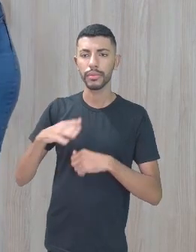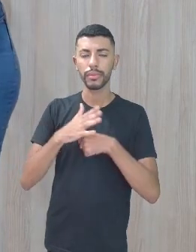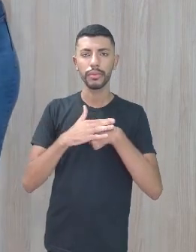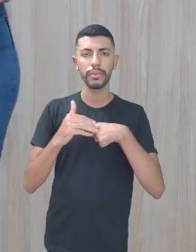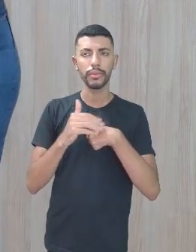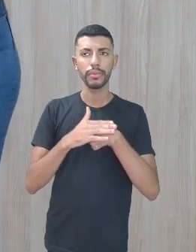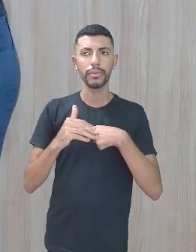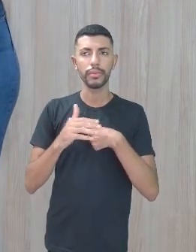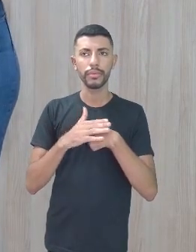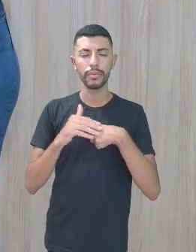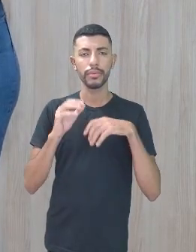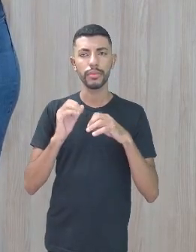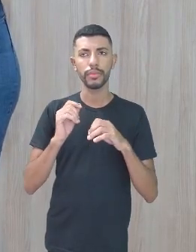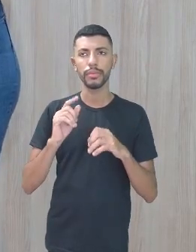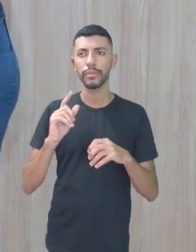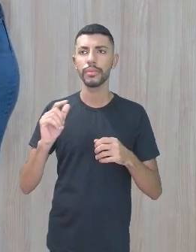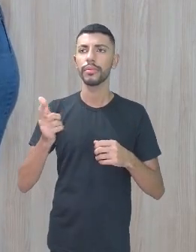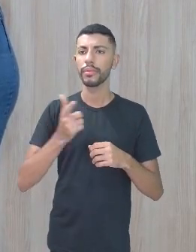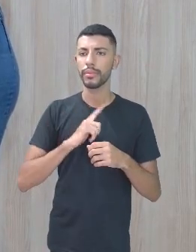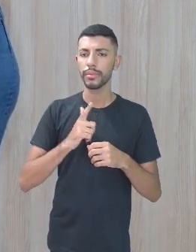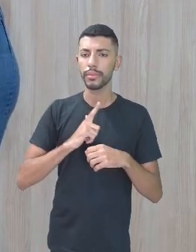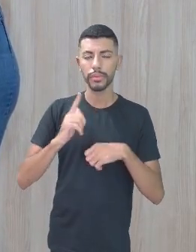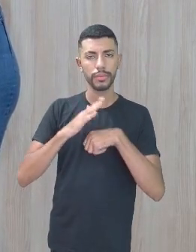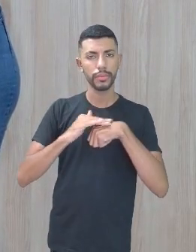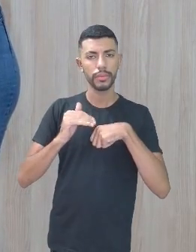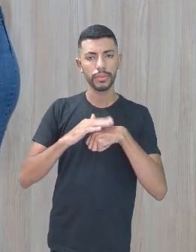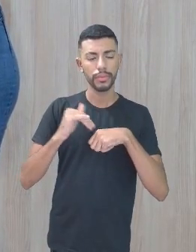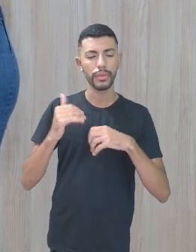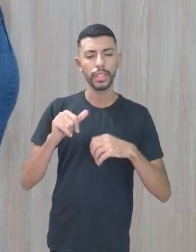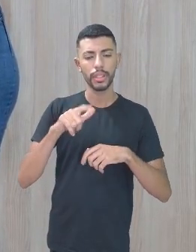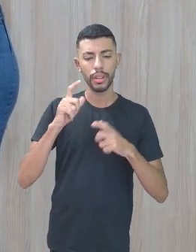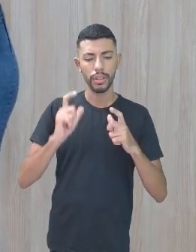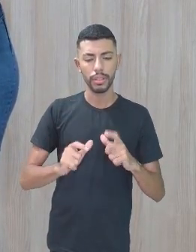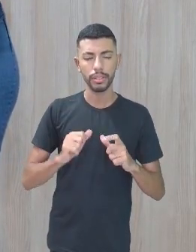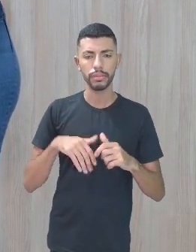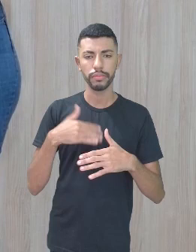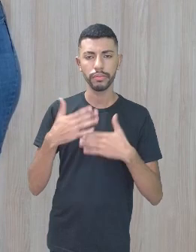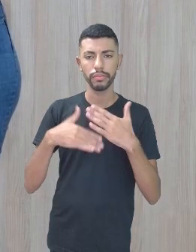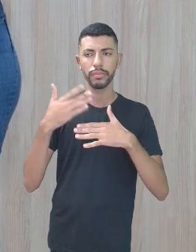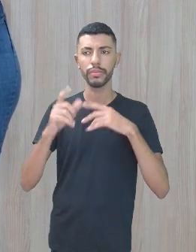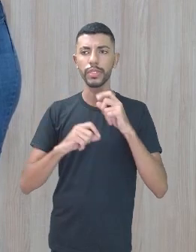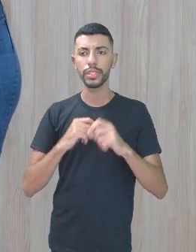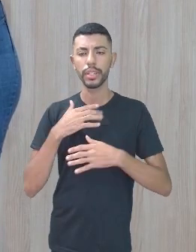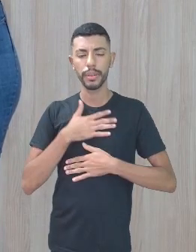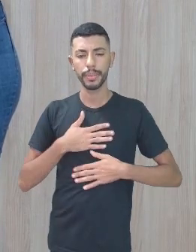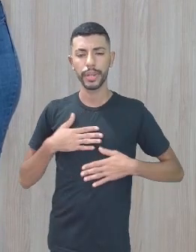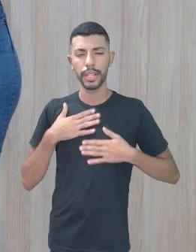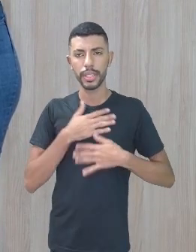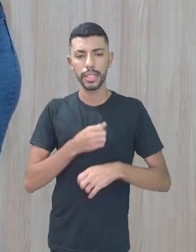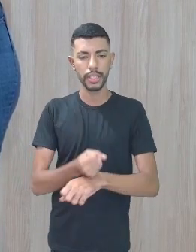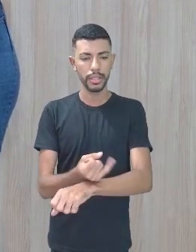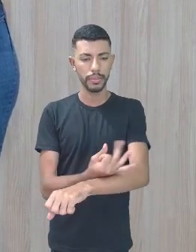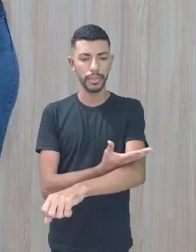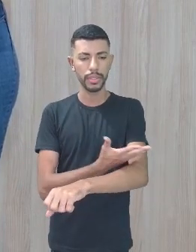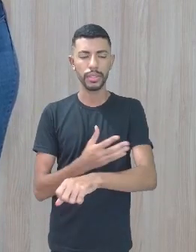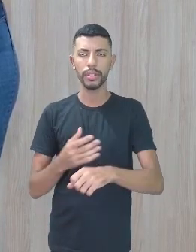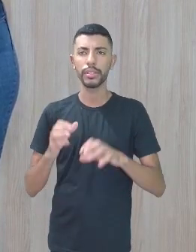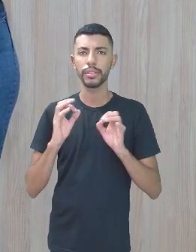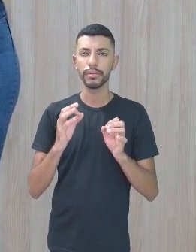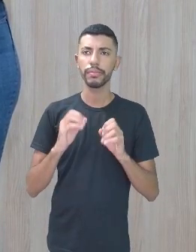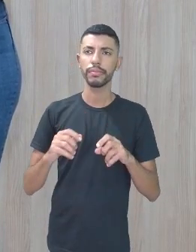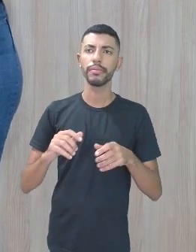esse ambiente que pressupõe afeto, esse ambiente que constrói prazeres, emoções, sensações e que